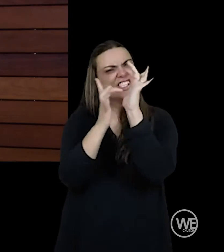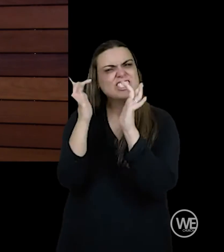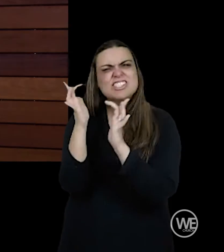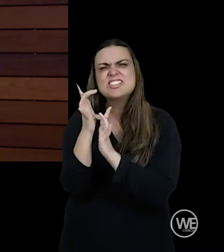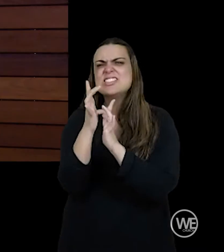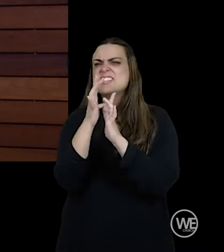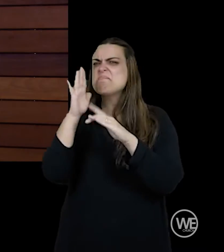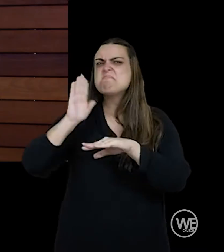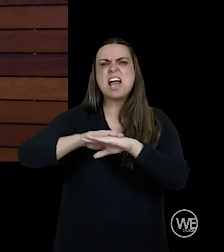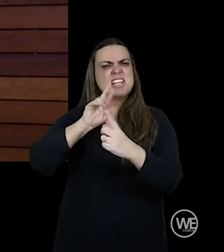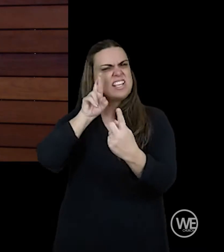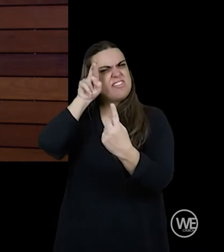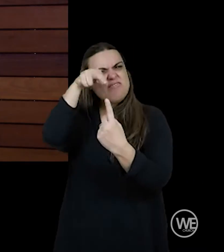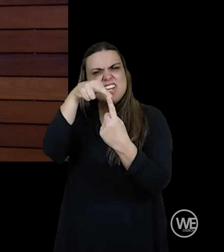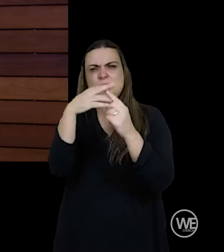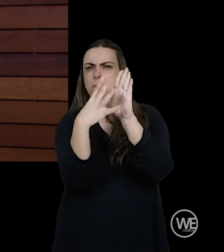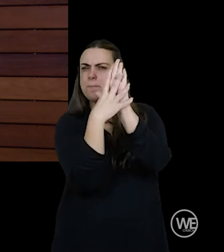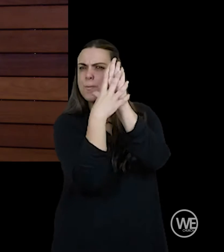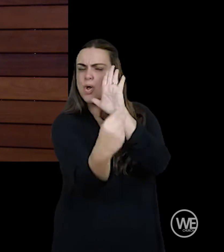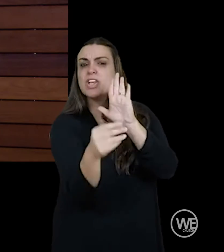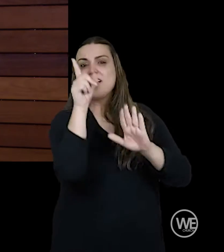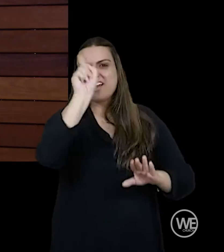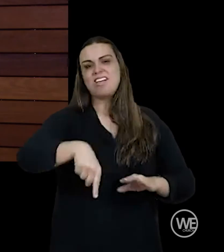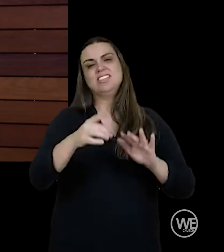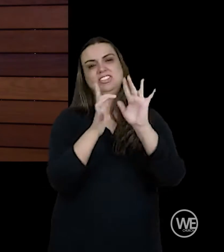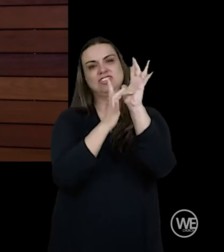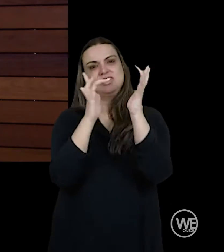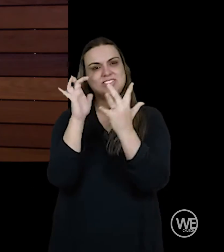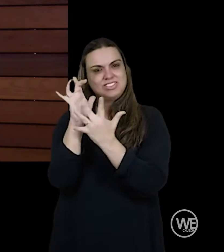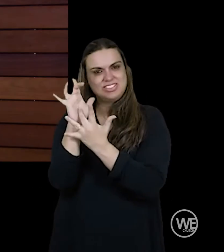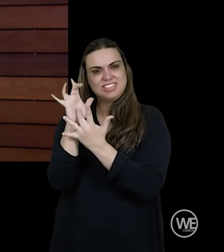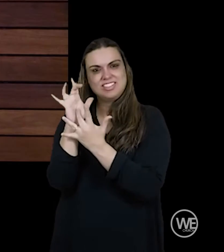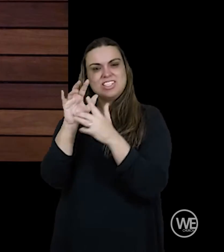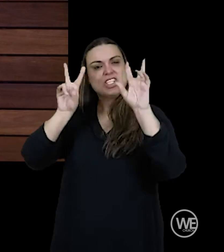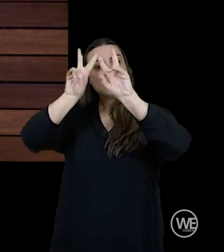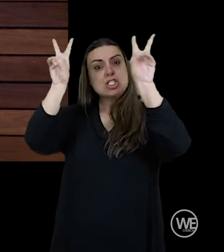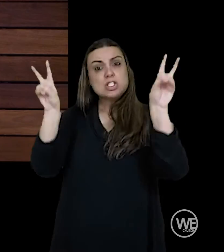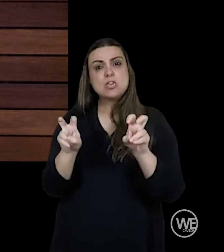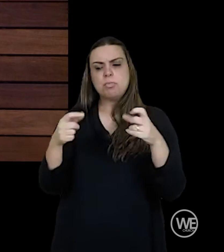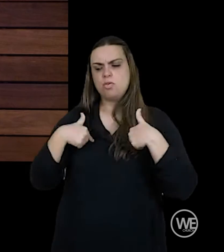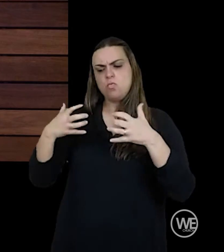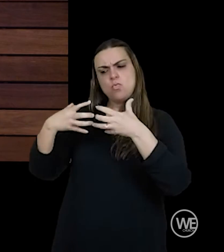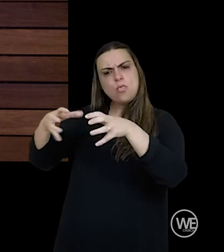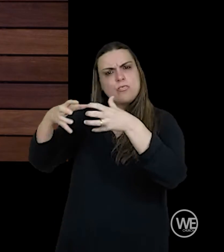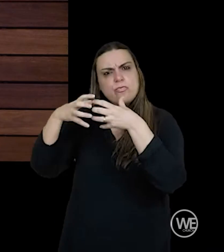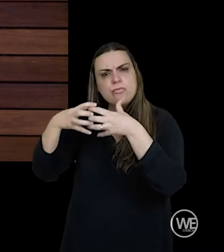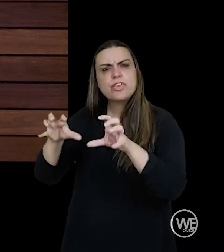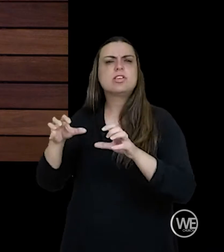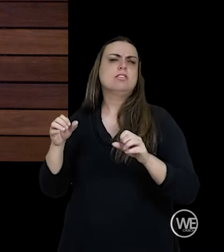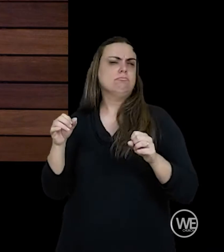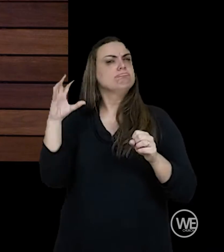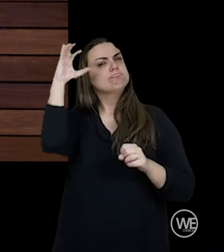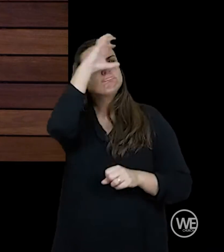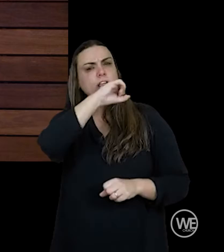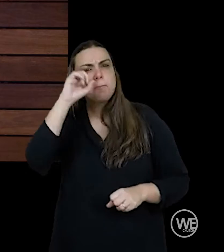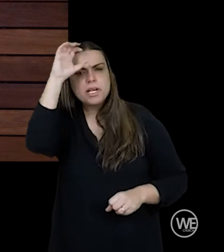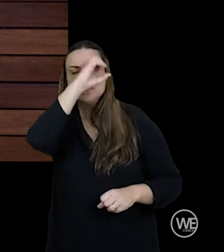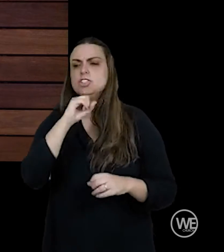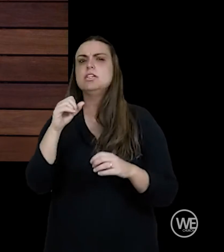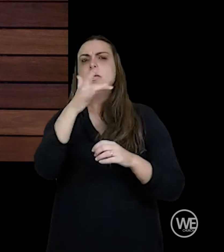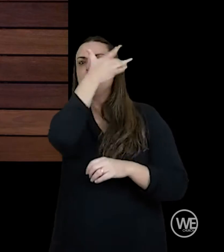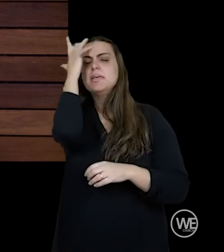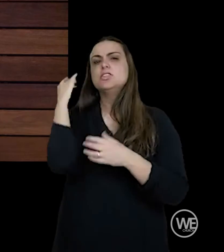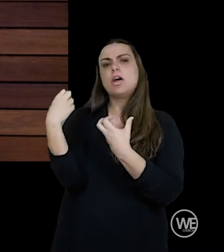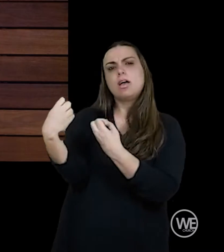maior exemplo, a maior referência, foi ele. A despeito das pessoas que eu convivo, que eu convivi, que eu aprendi, que me ensinaram